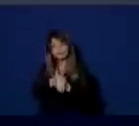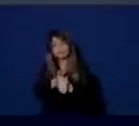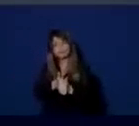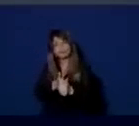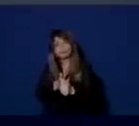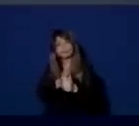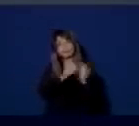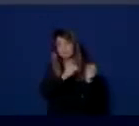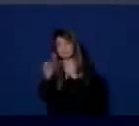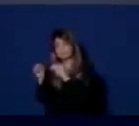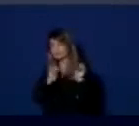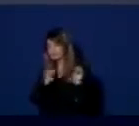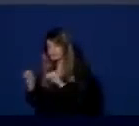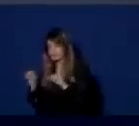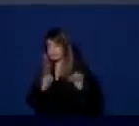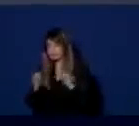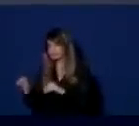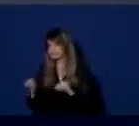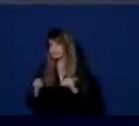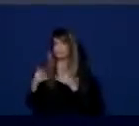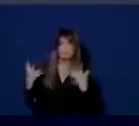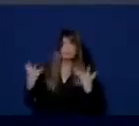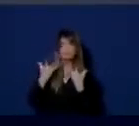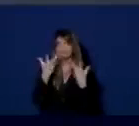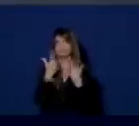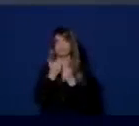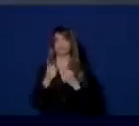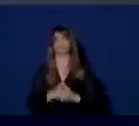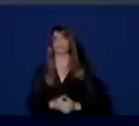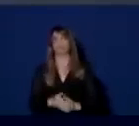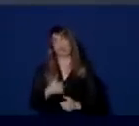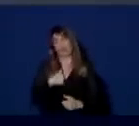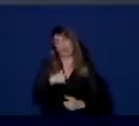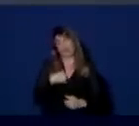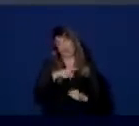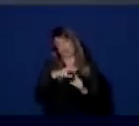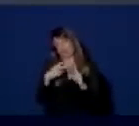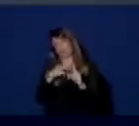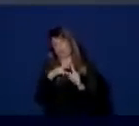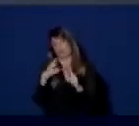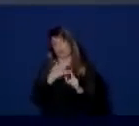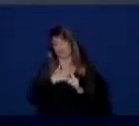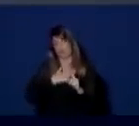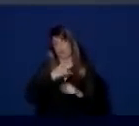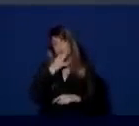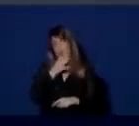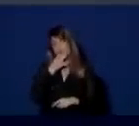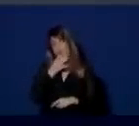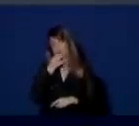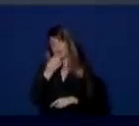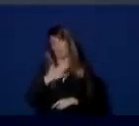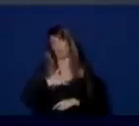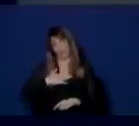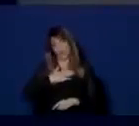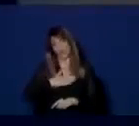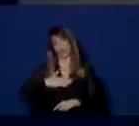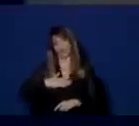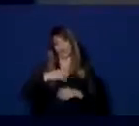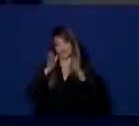cria deslocamentos espetaculares. E que eu acho que esse é um pouco onde, do meu ponto de vista, a gente gosta de focar. Muito